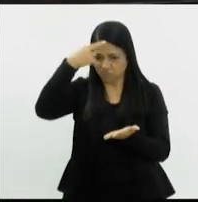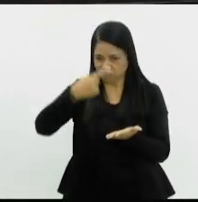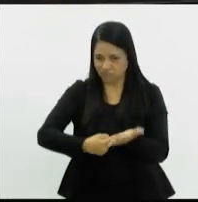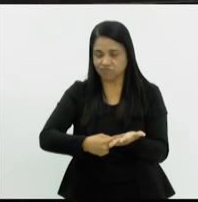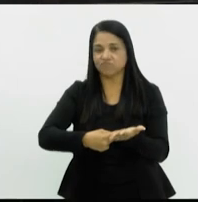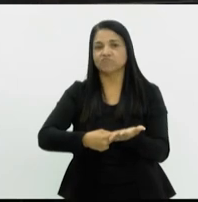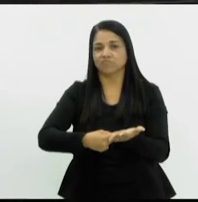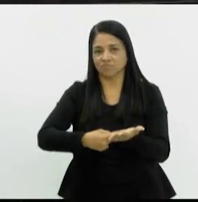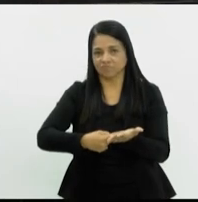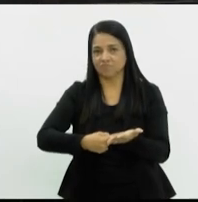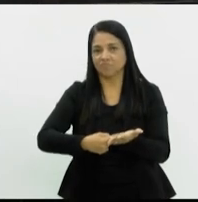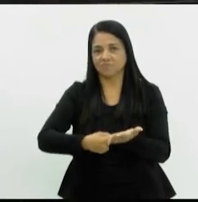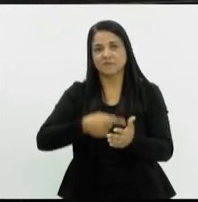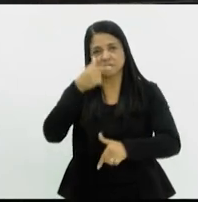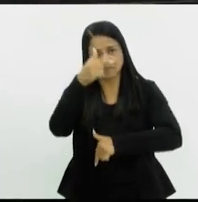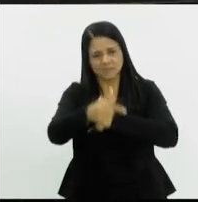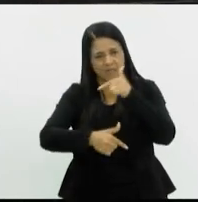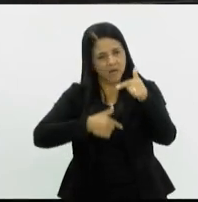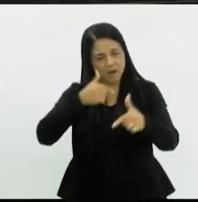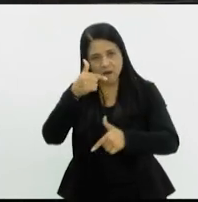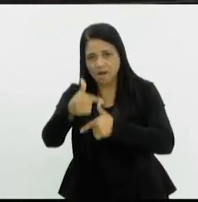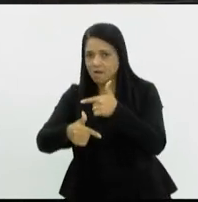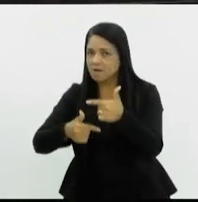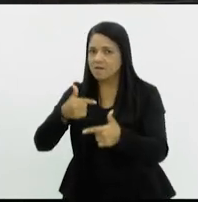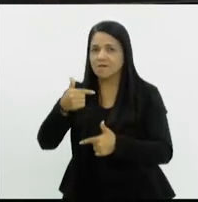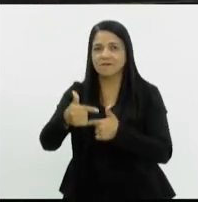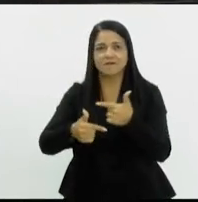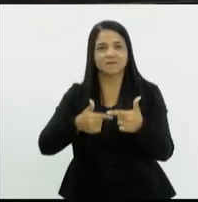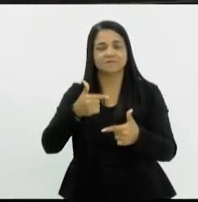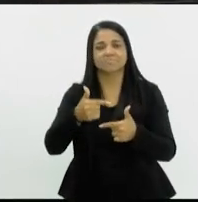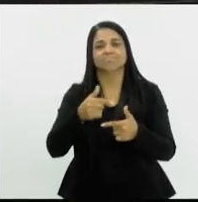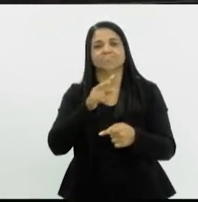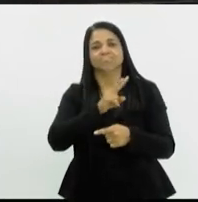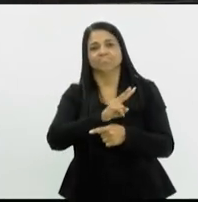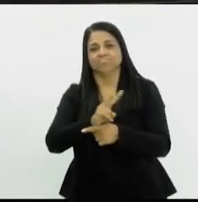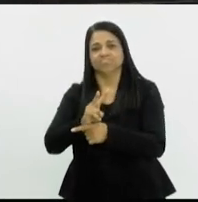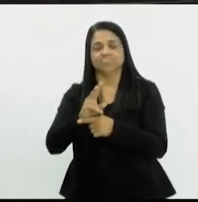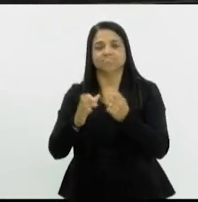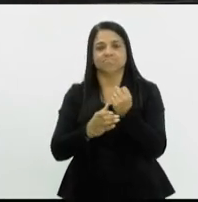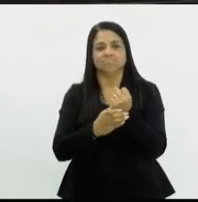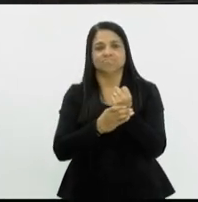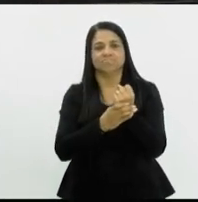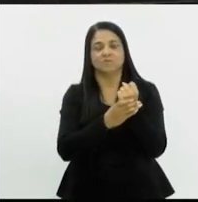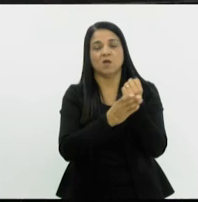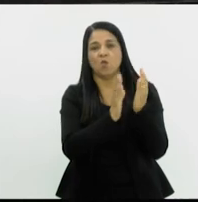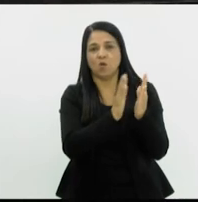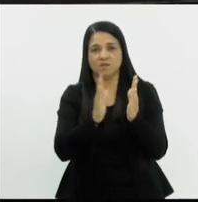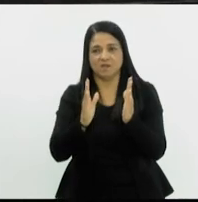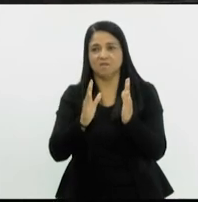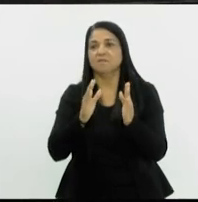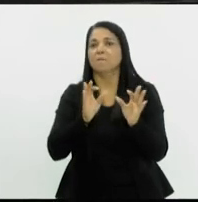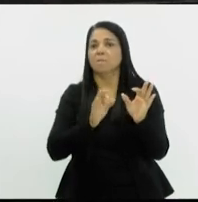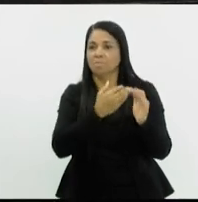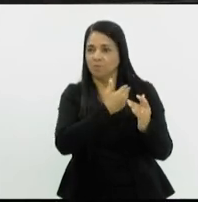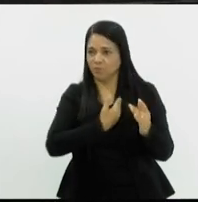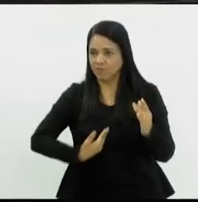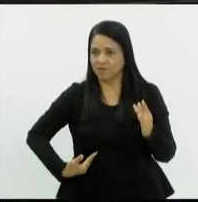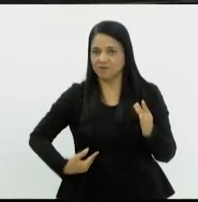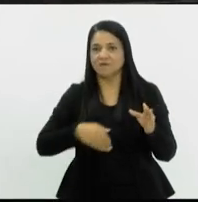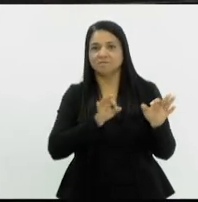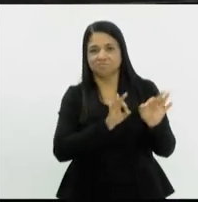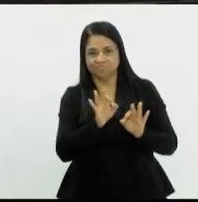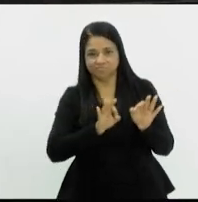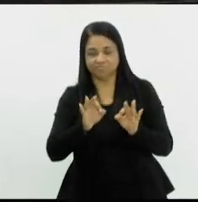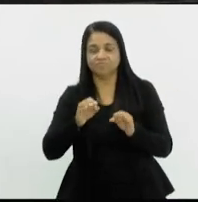de trabalhar arduamente na preservação da ordem pública nos municípios de Mangaratiba e Angra dos